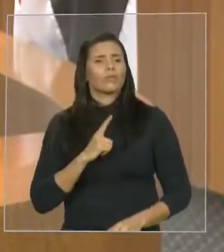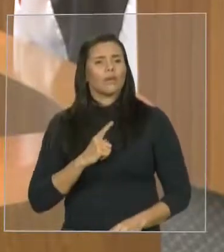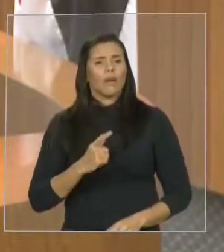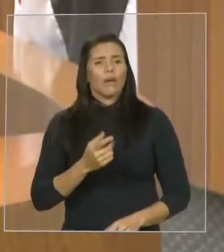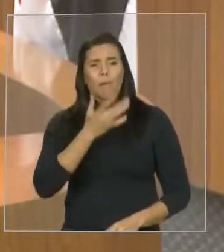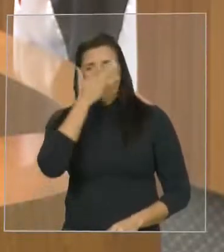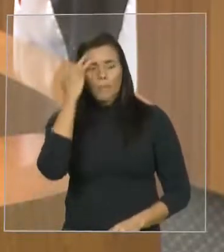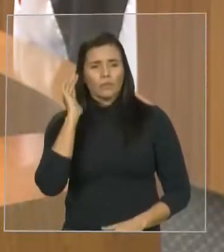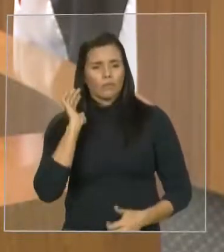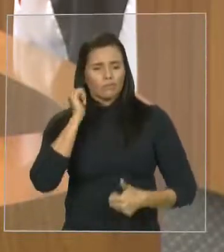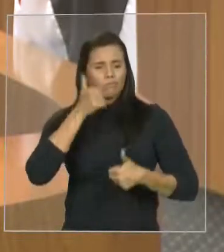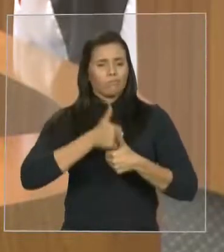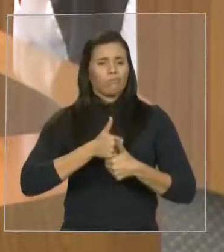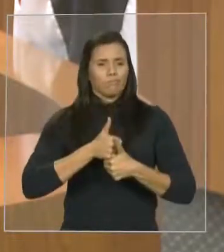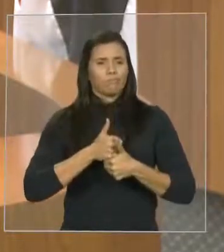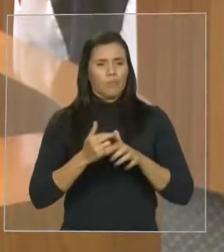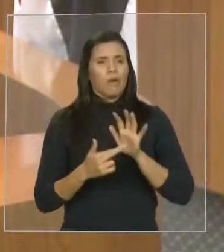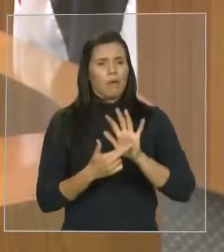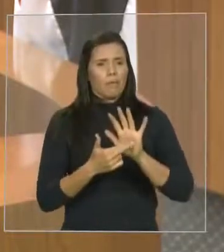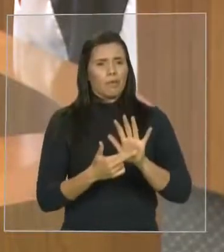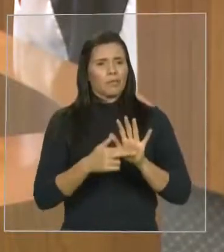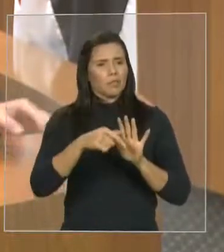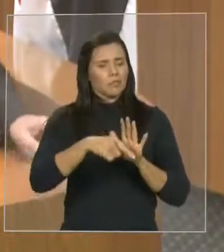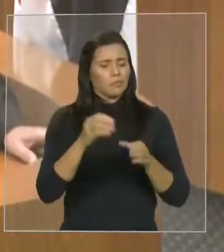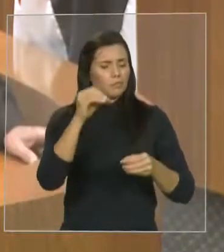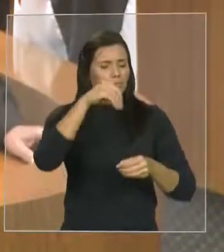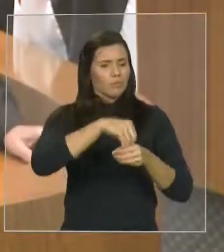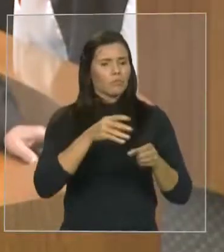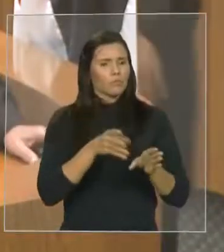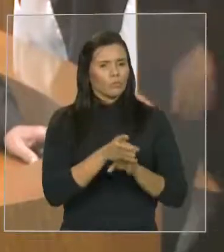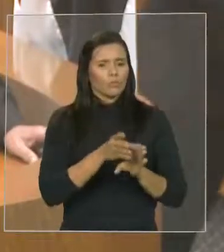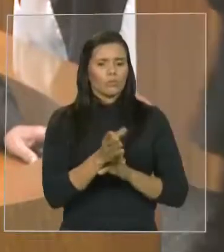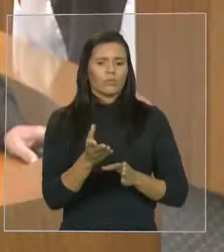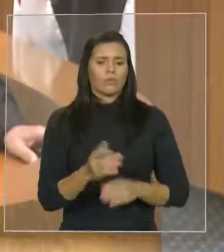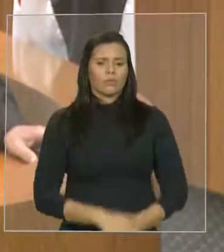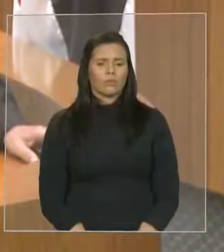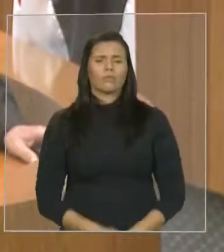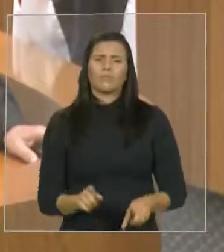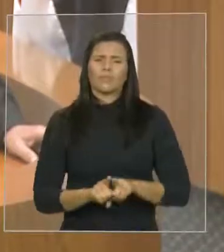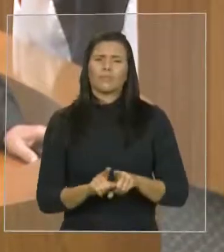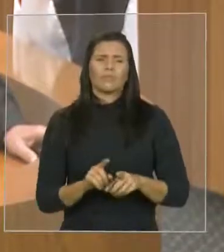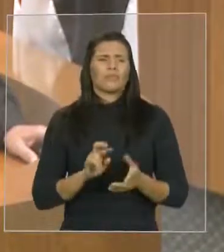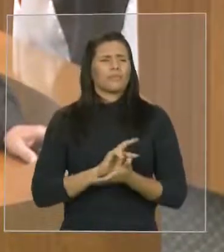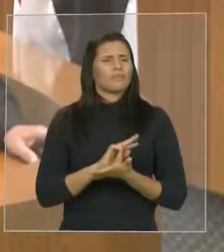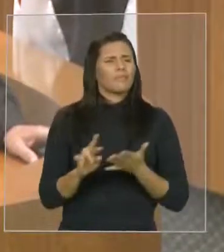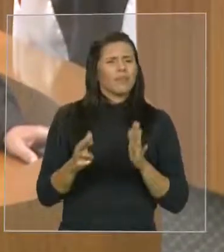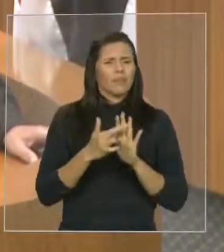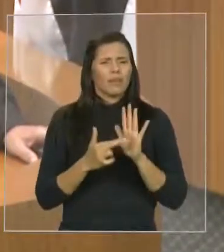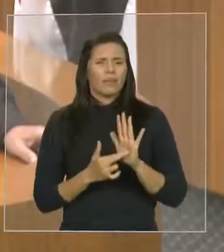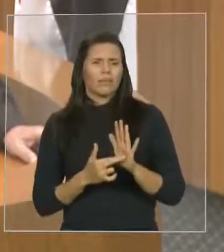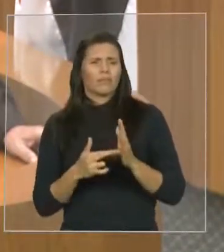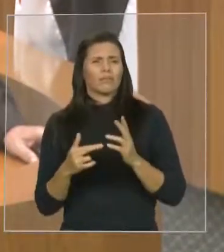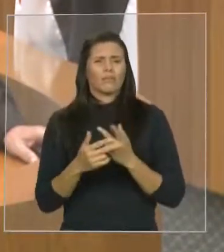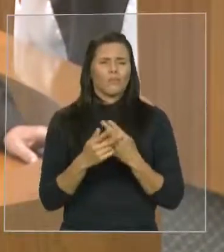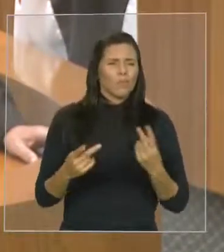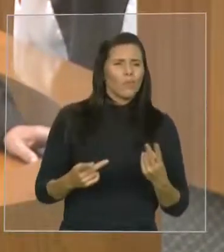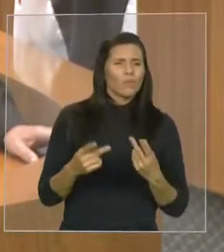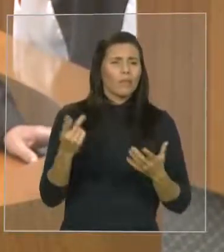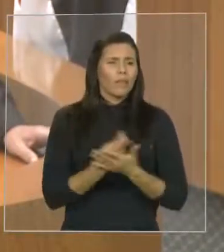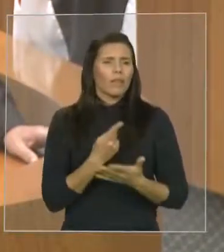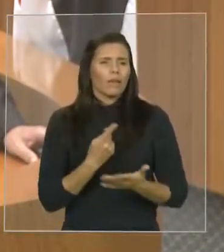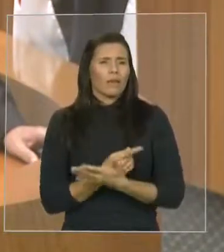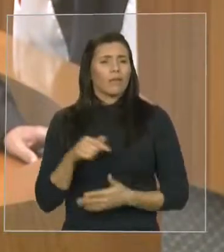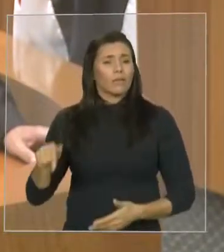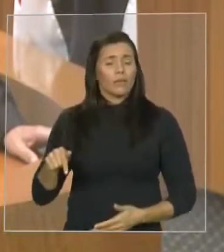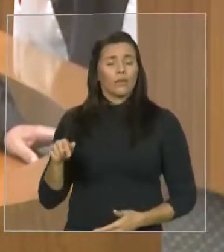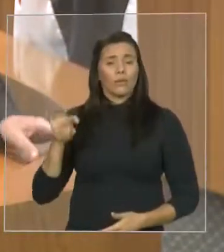disso, temos diversos pontos técnicos que foram apontados por servidores do Tribunal de Contas do Estado, no